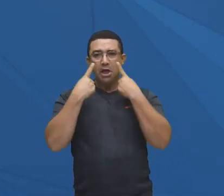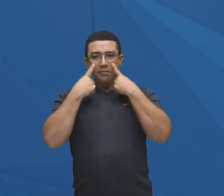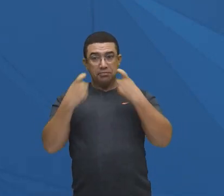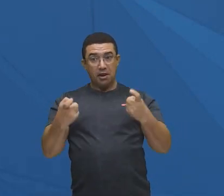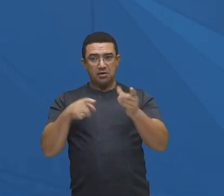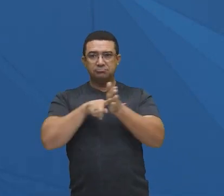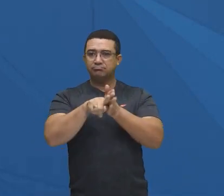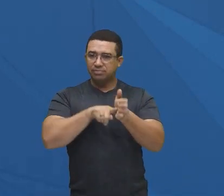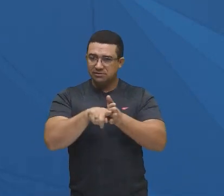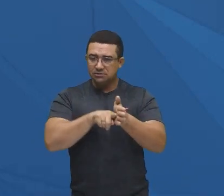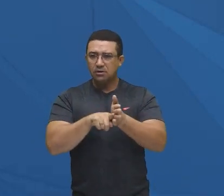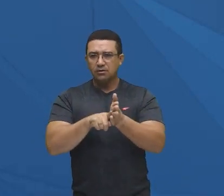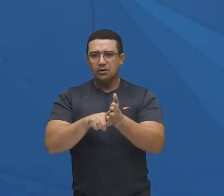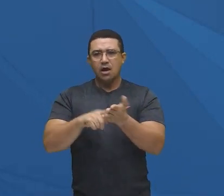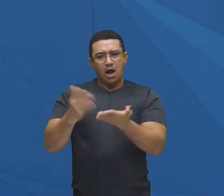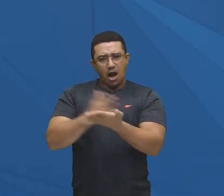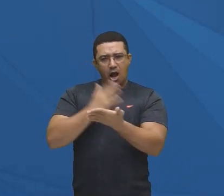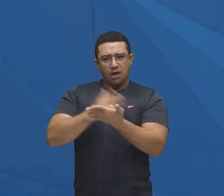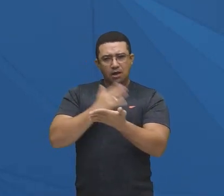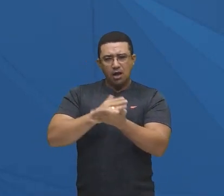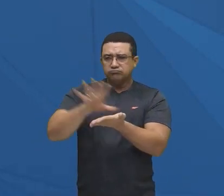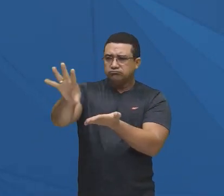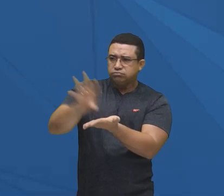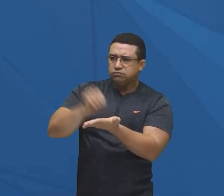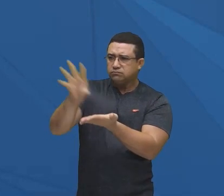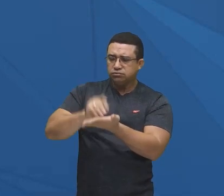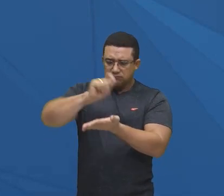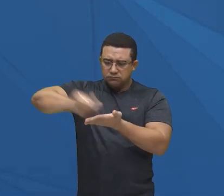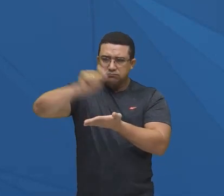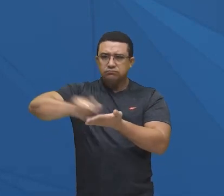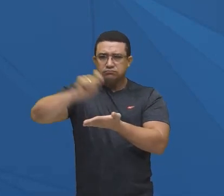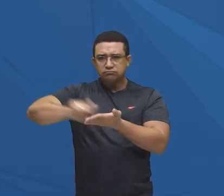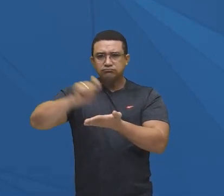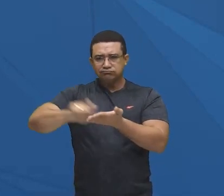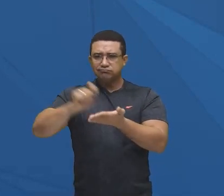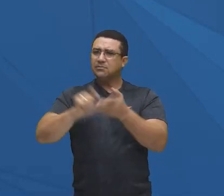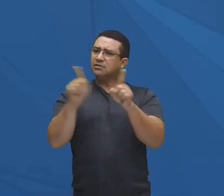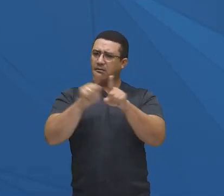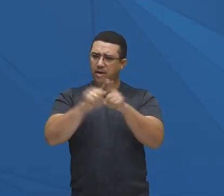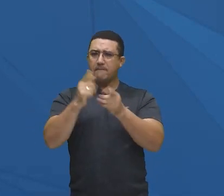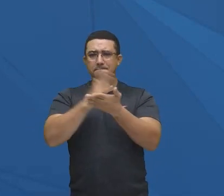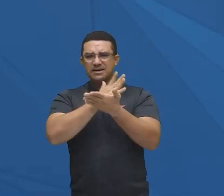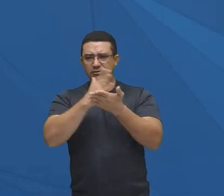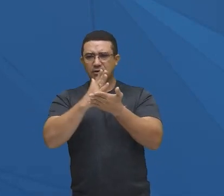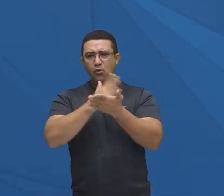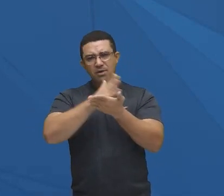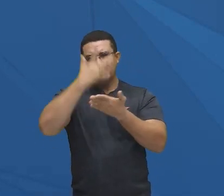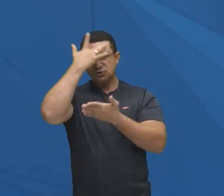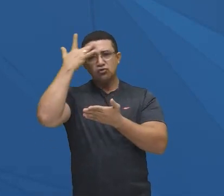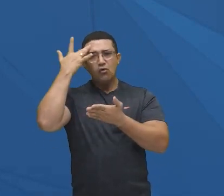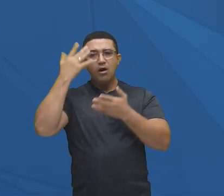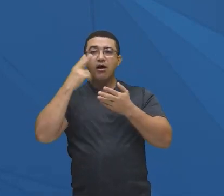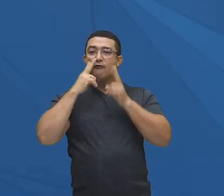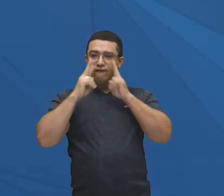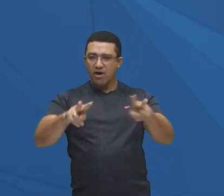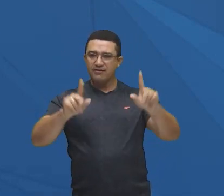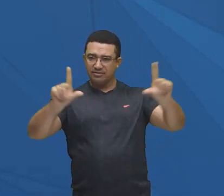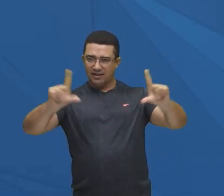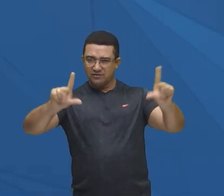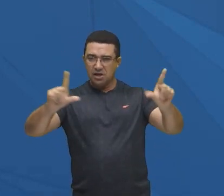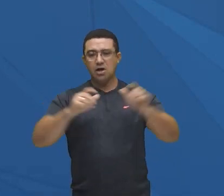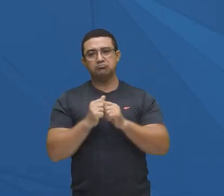mais. Anota no caderno, Quem está assistindo pela televisão também pode fazer esse movimento, tá bom? Participar